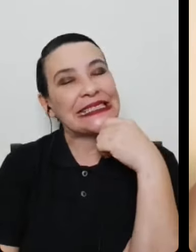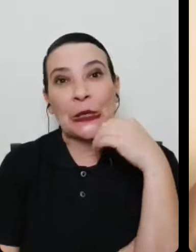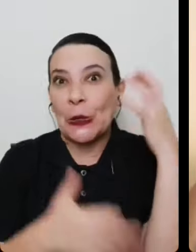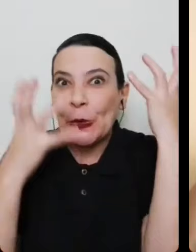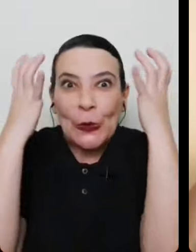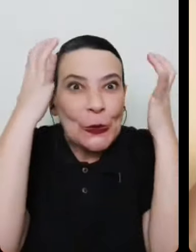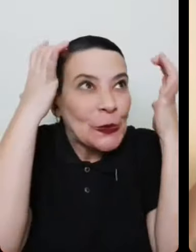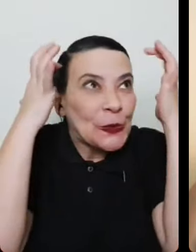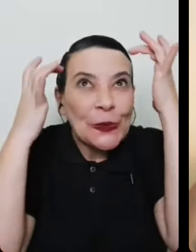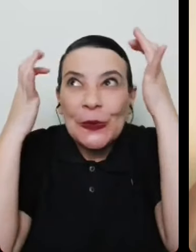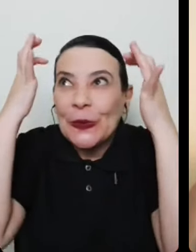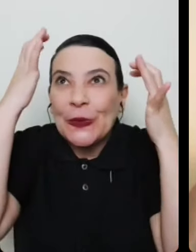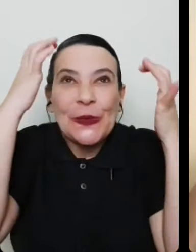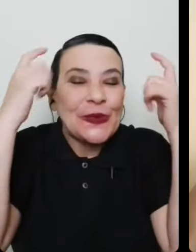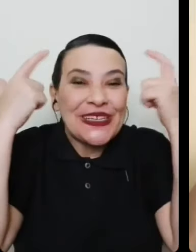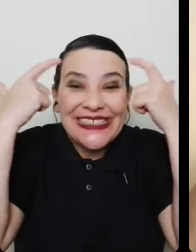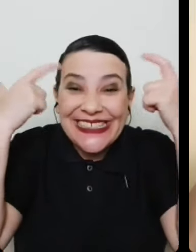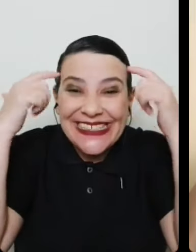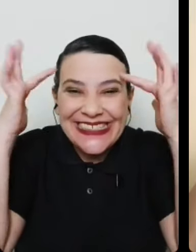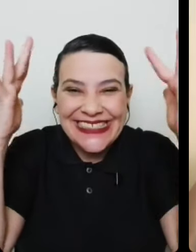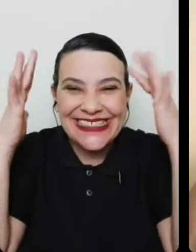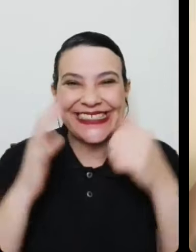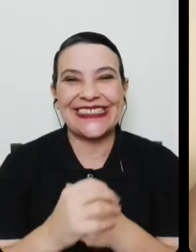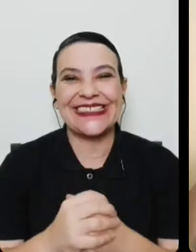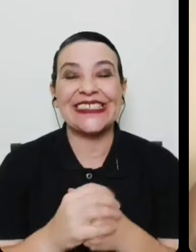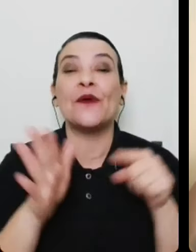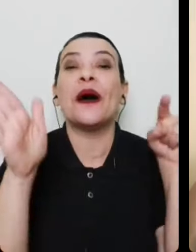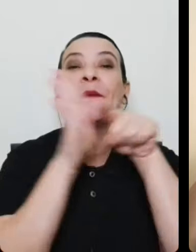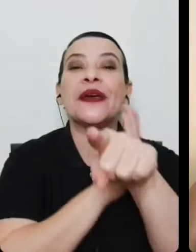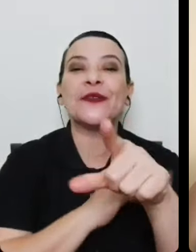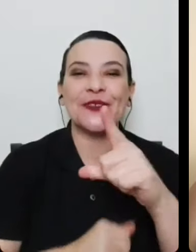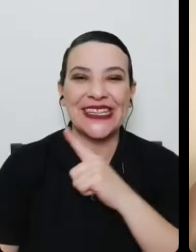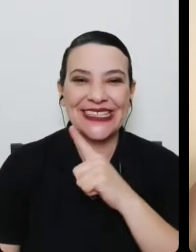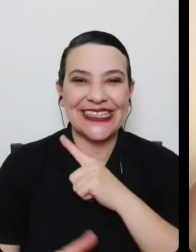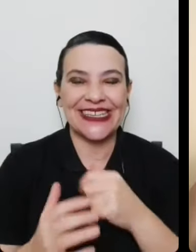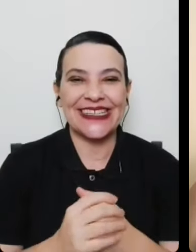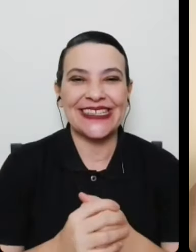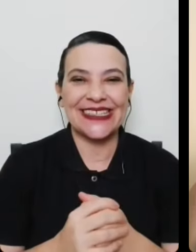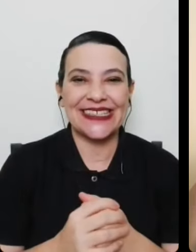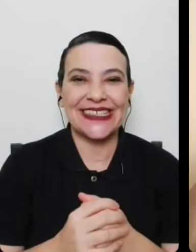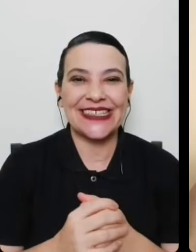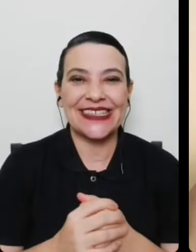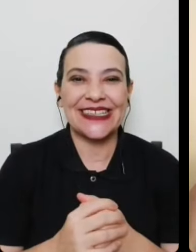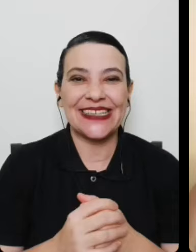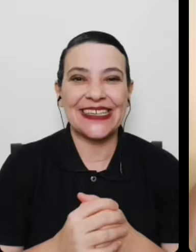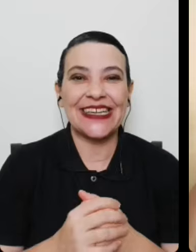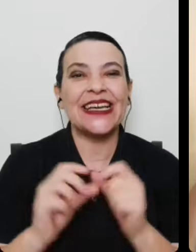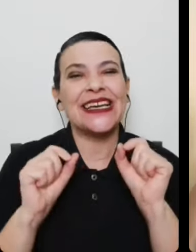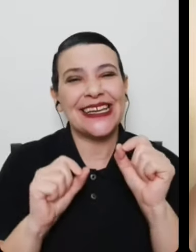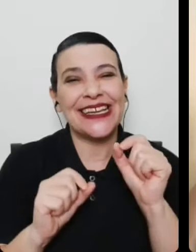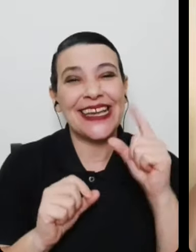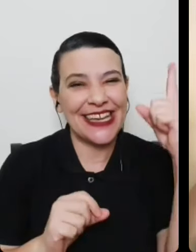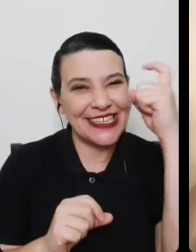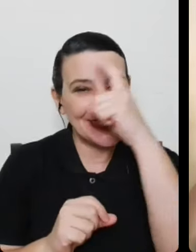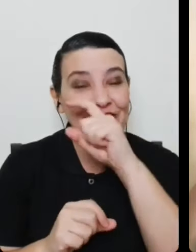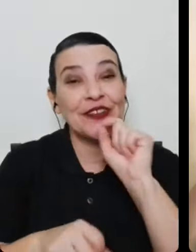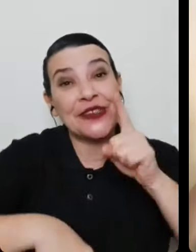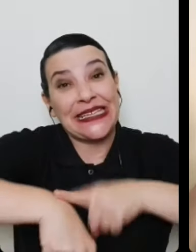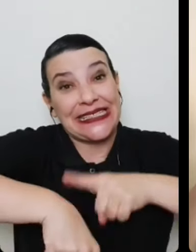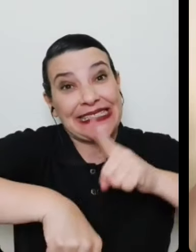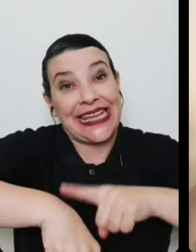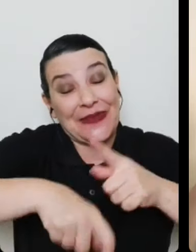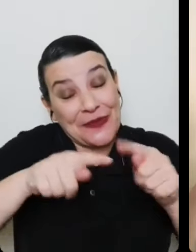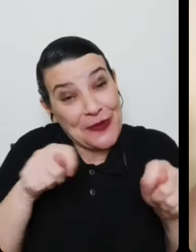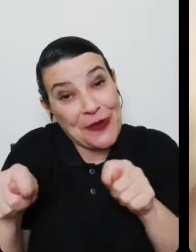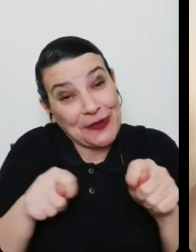né? Chegou uma pergunta aqui, vamos. Tô olhando aqui. Sim. Tô aqui, é duro ser a chata do tempo, né? Infelizmente,